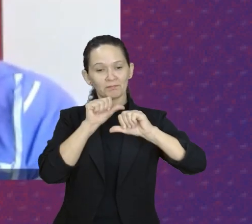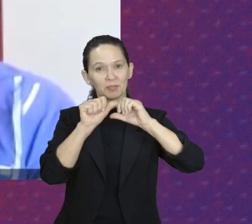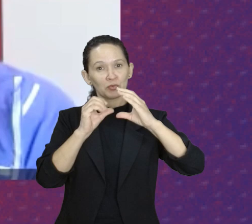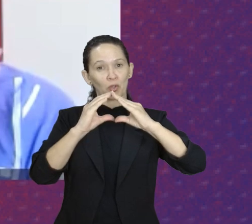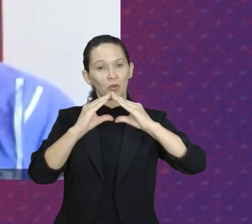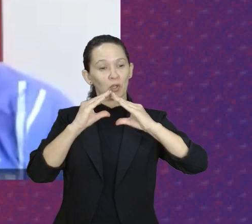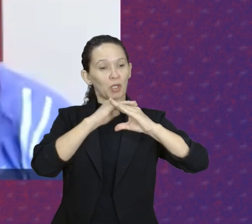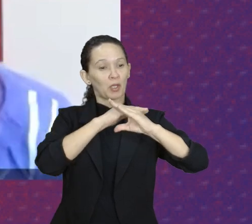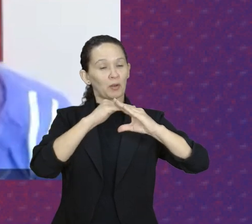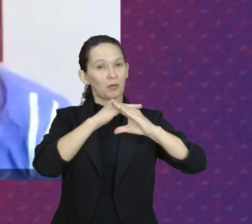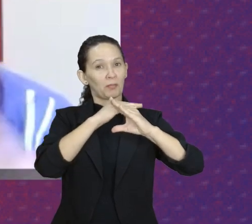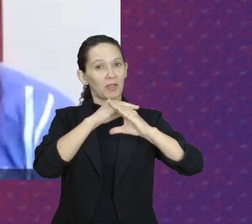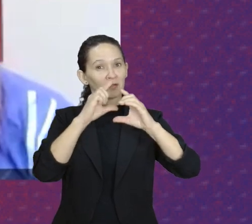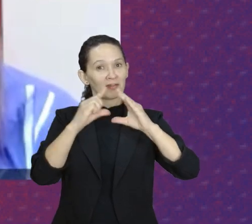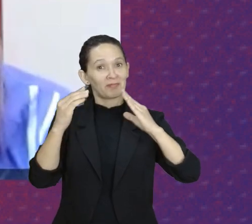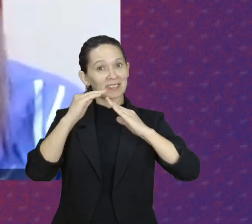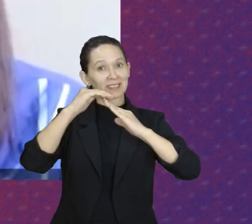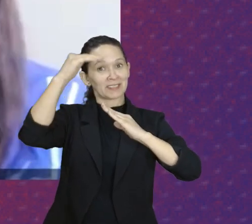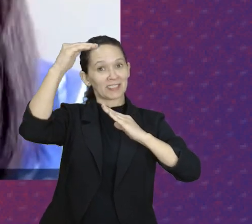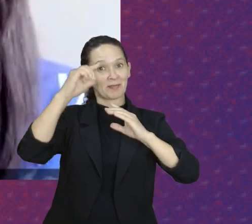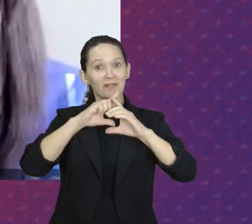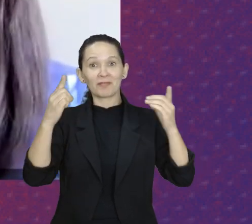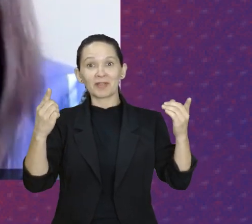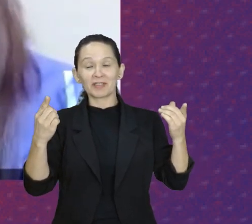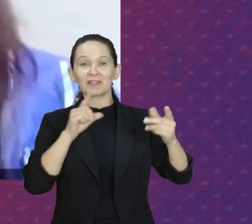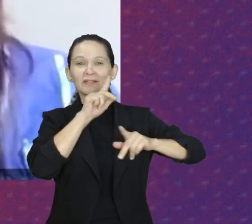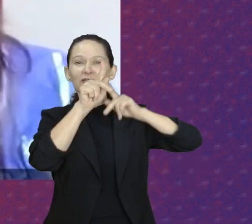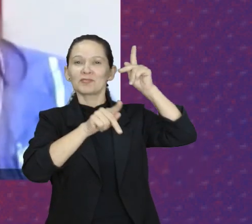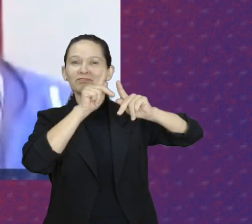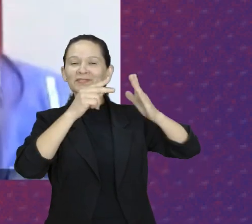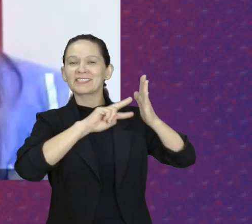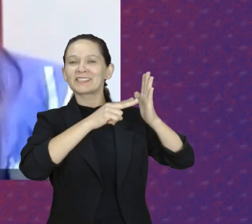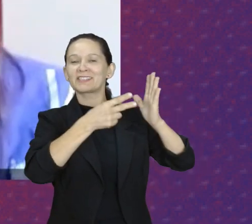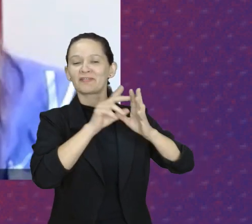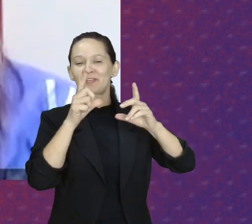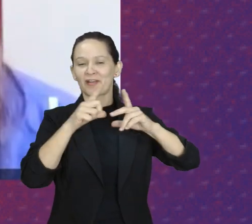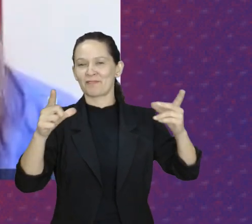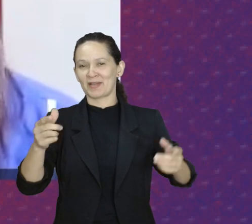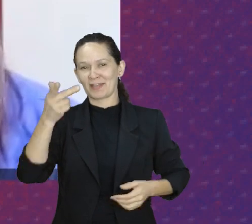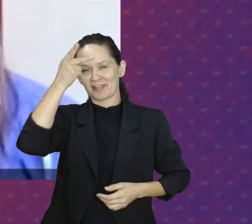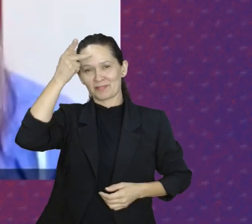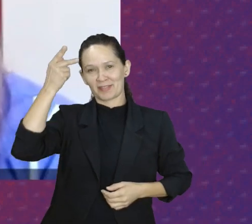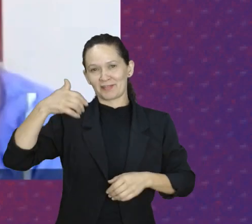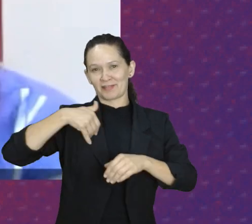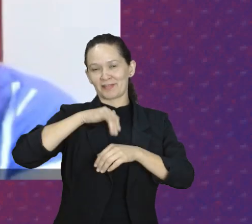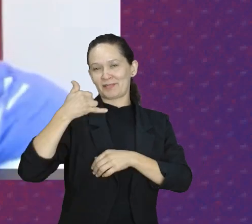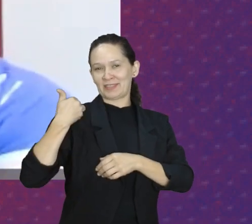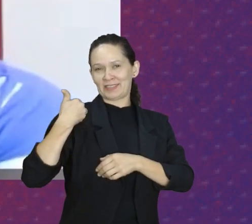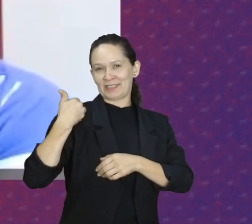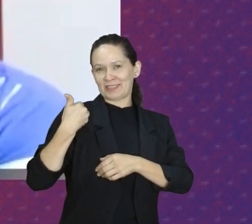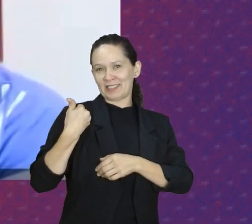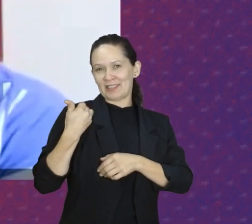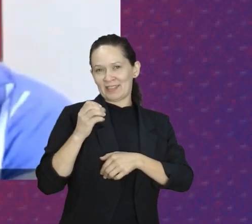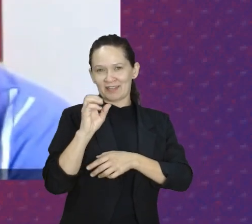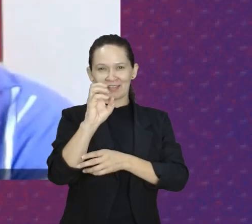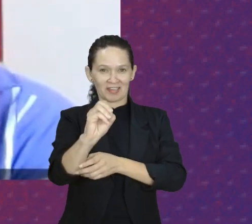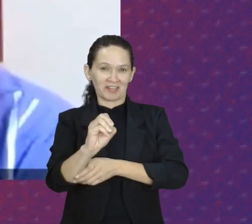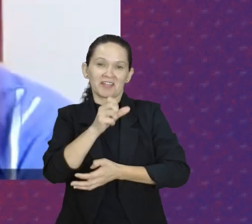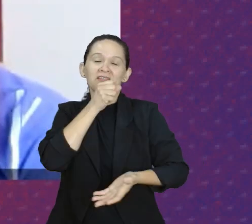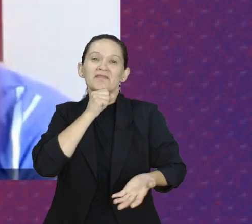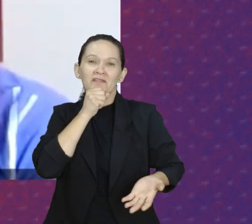topo vai se ampliando com o envelhecimento da população e a redução da